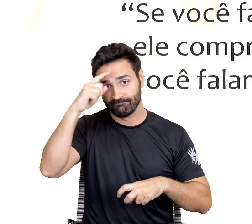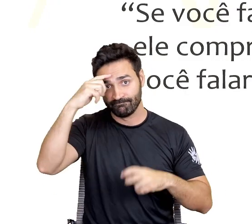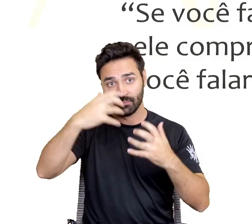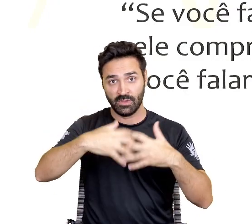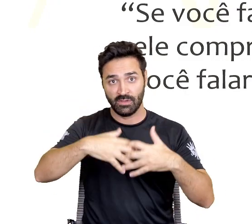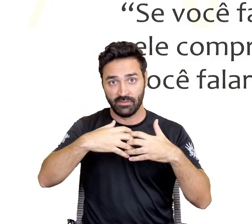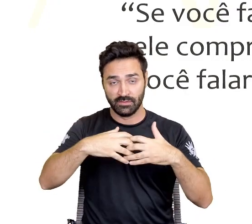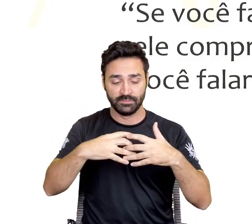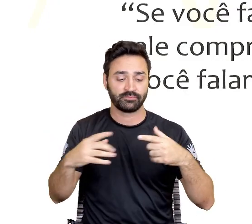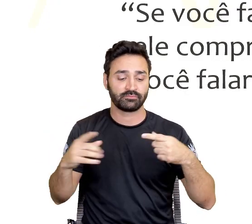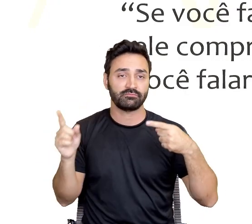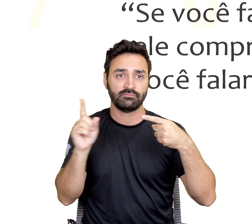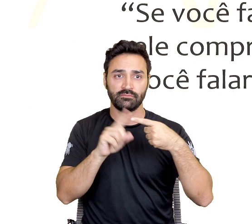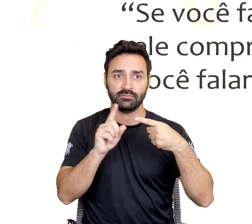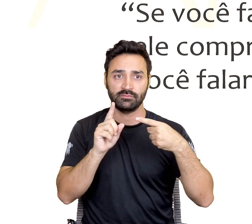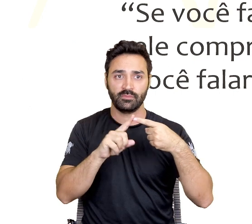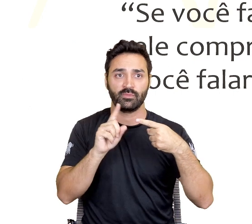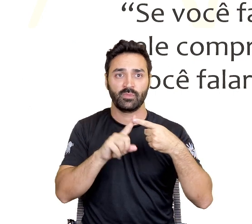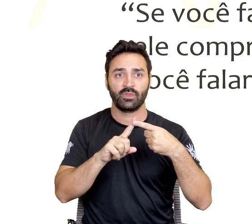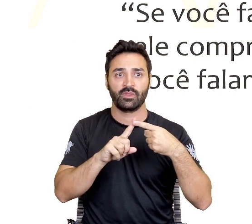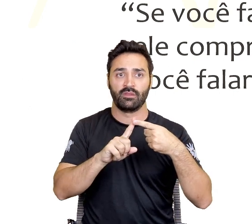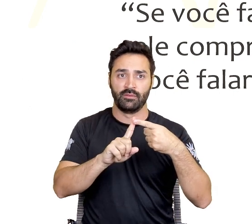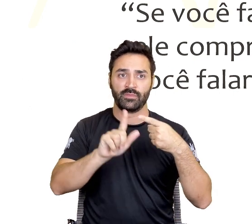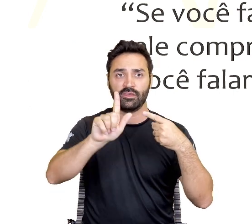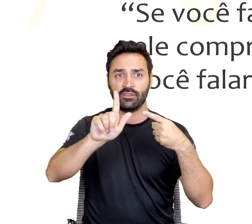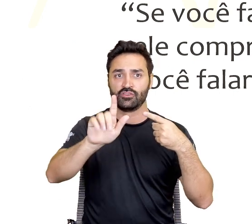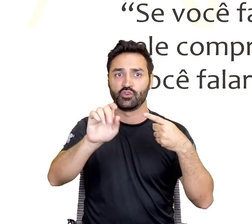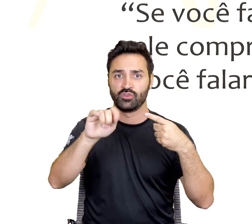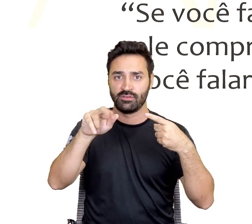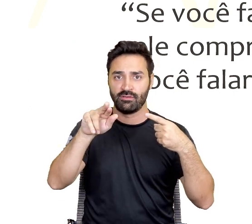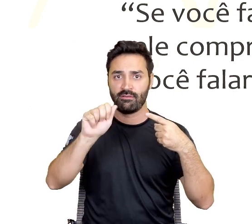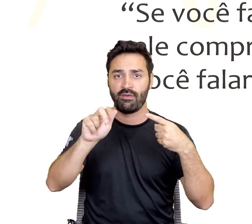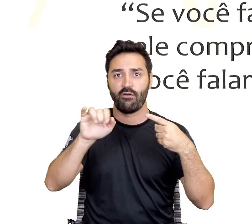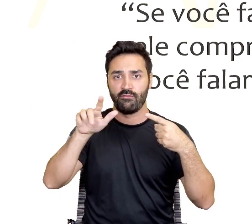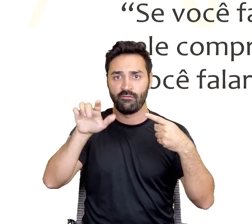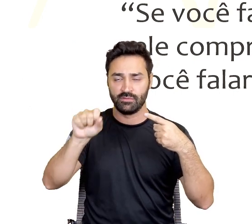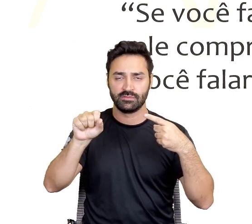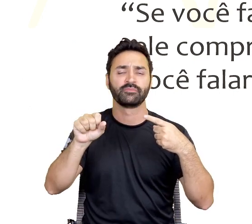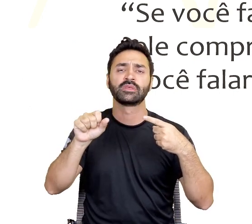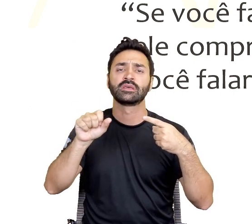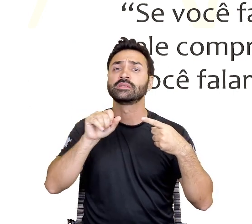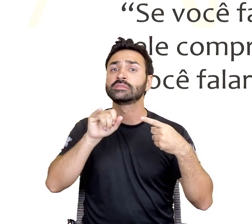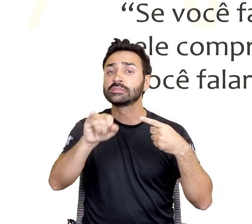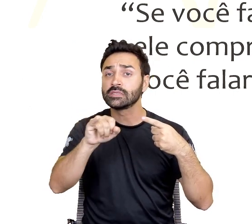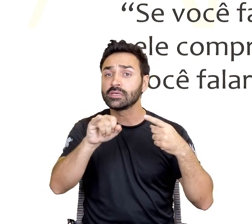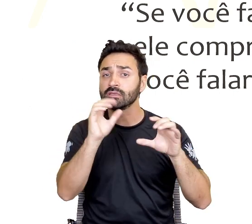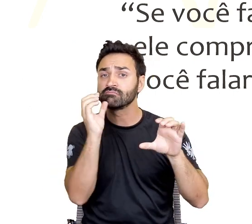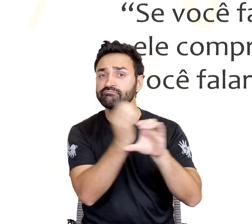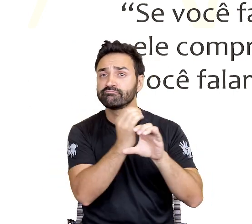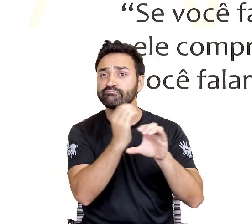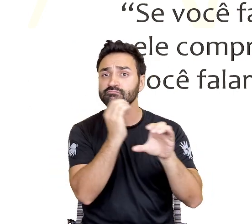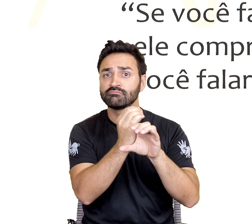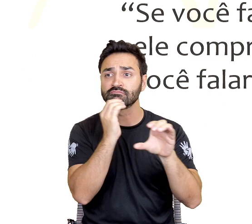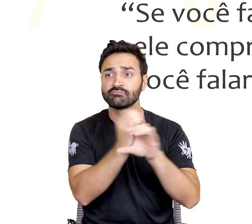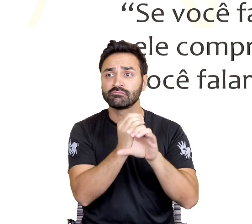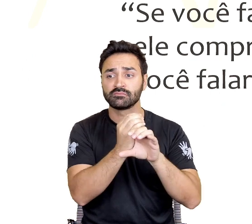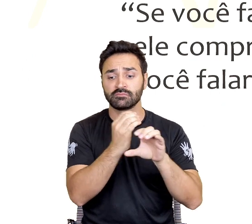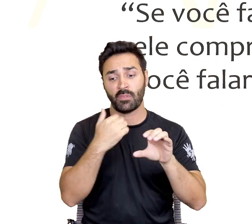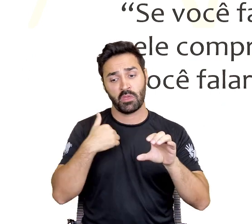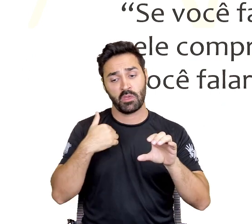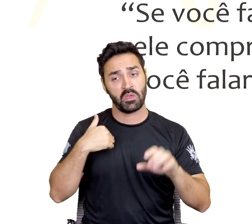primeira é a seguinte, de Georgiana Alves. Ela fala que a falta de comunicação nos dá o direito de pensar o que bem